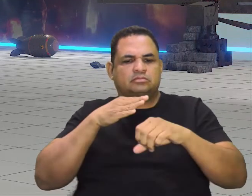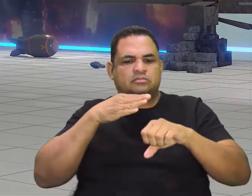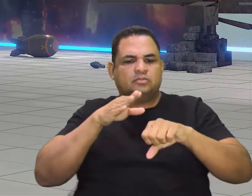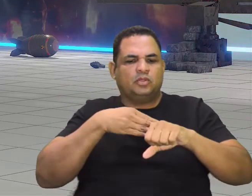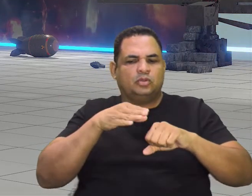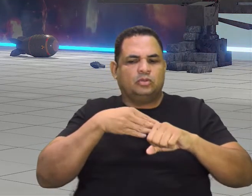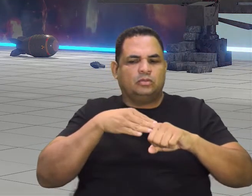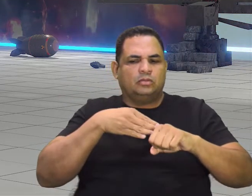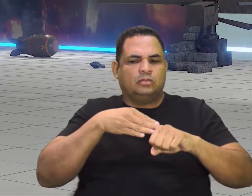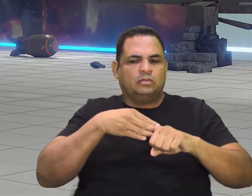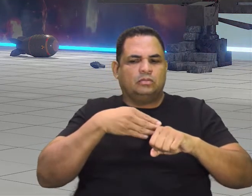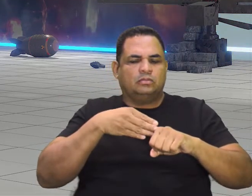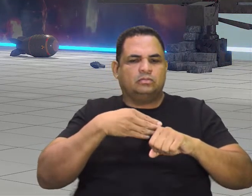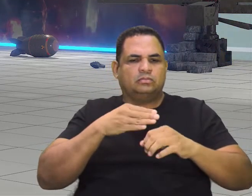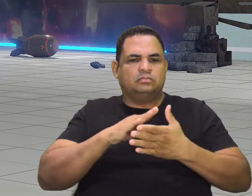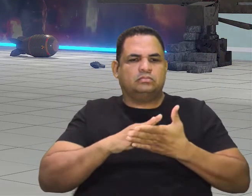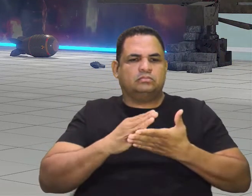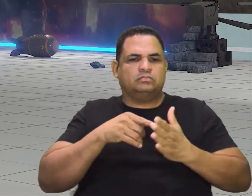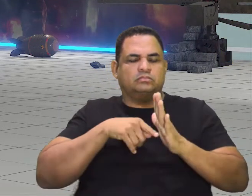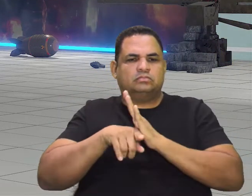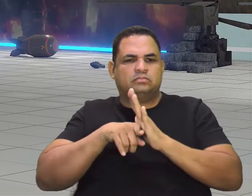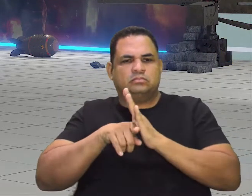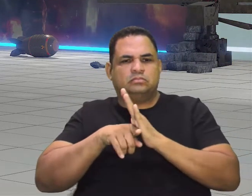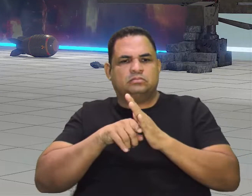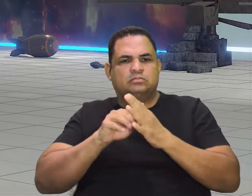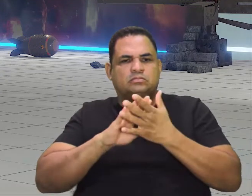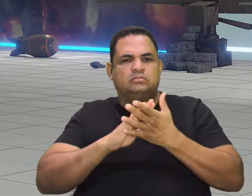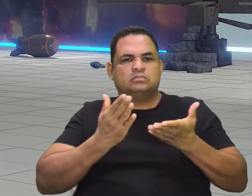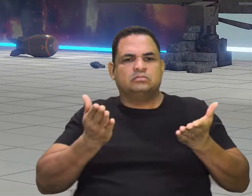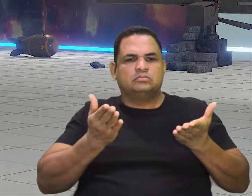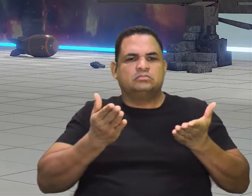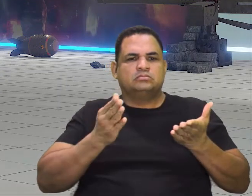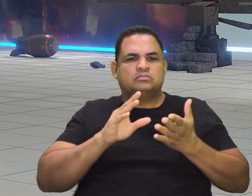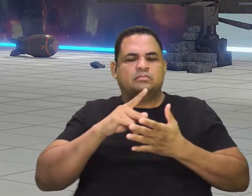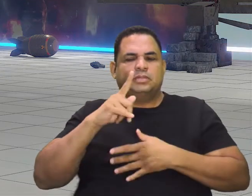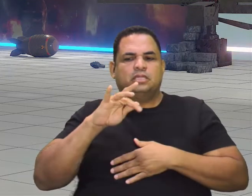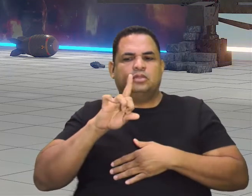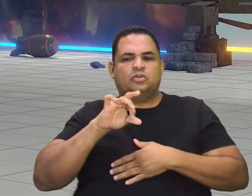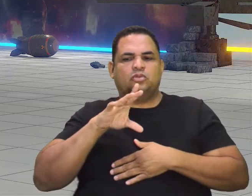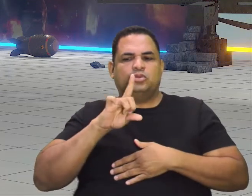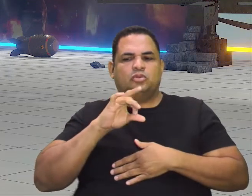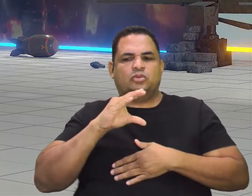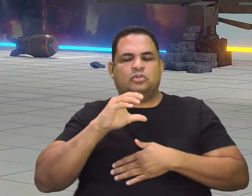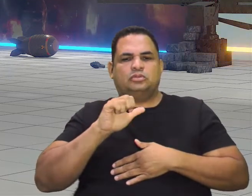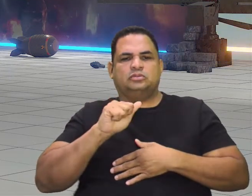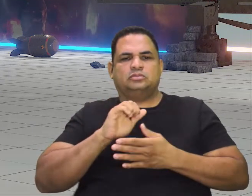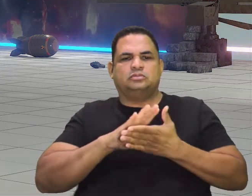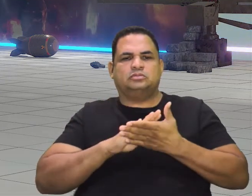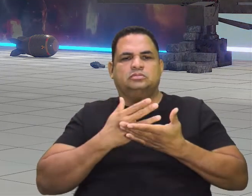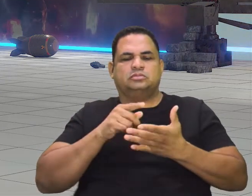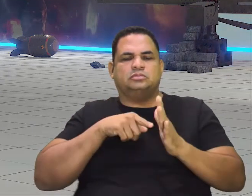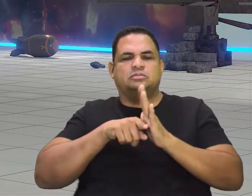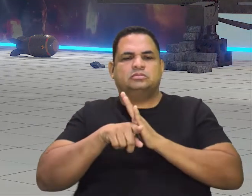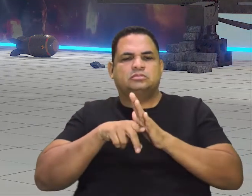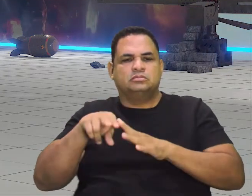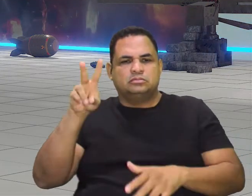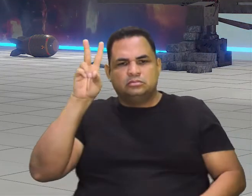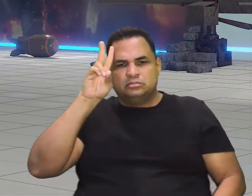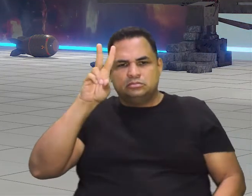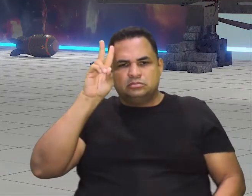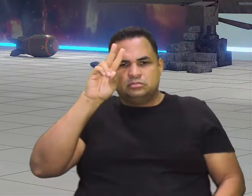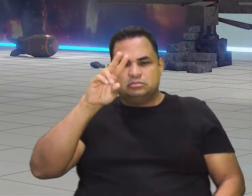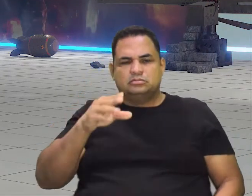arqueológicas, das pesquisas paleontológicas, das pesquisas